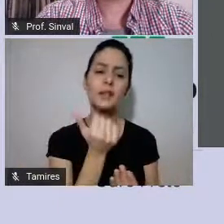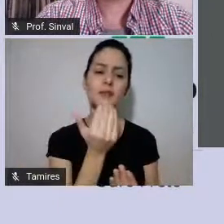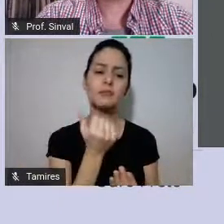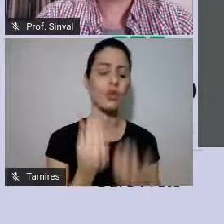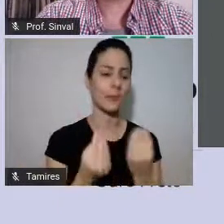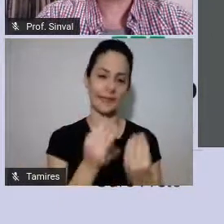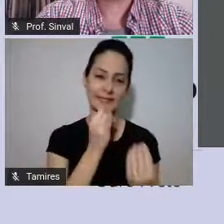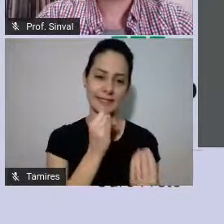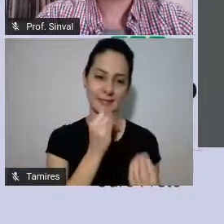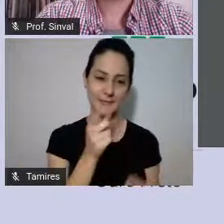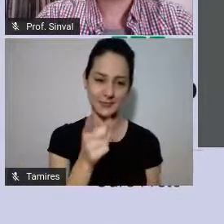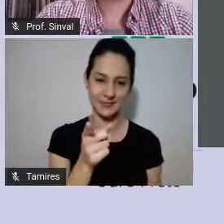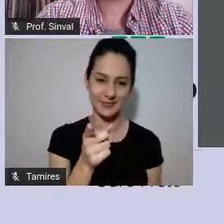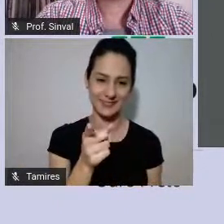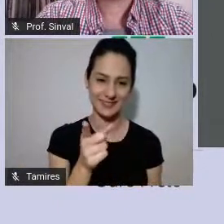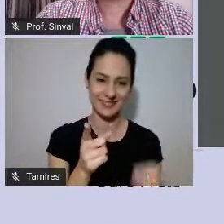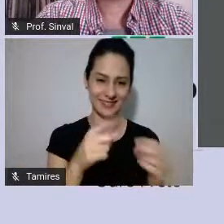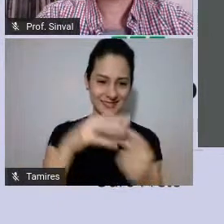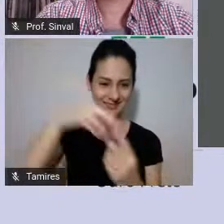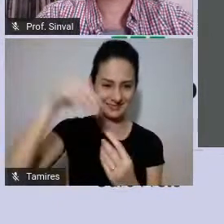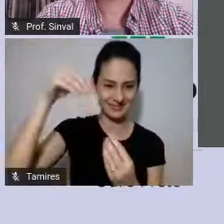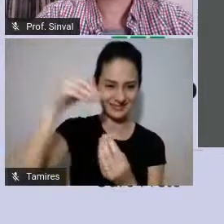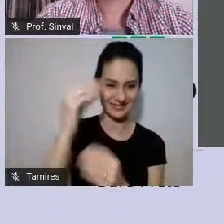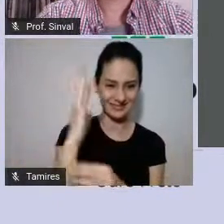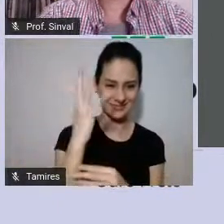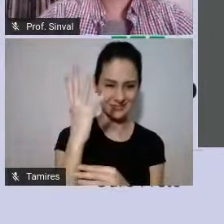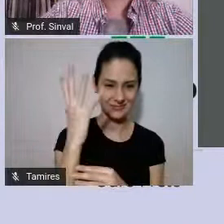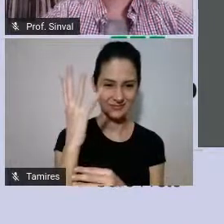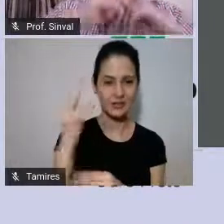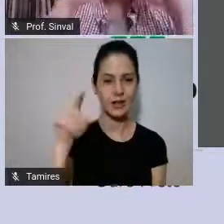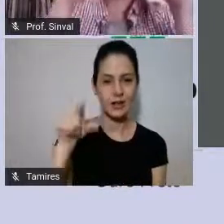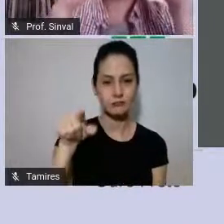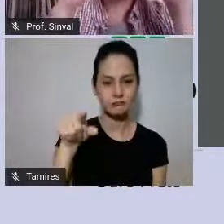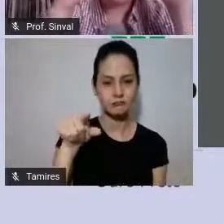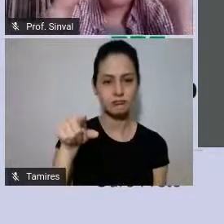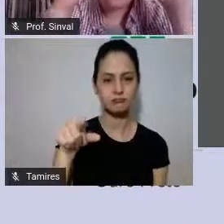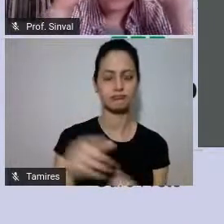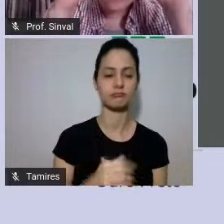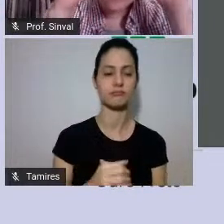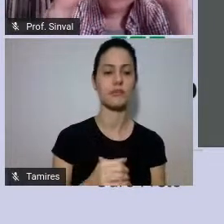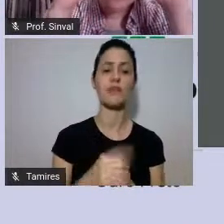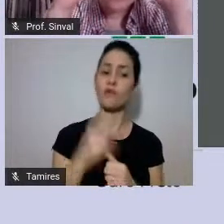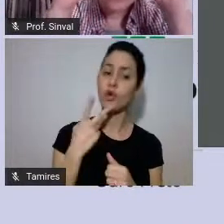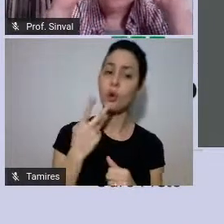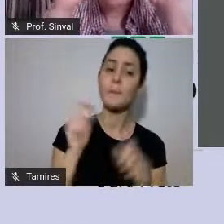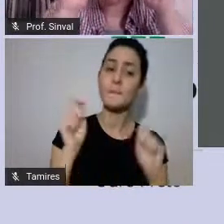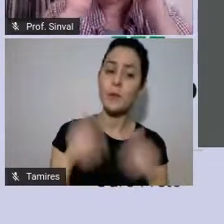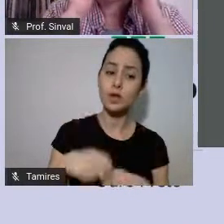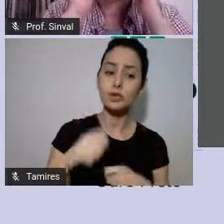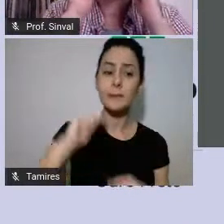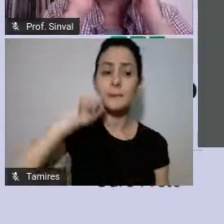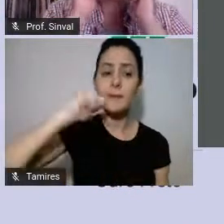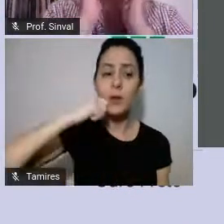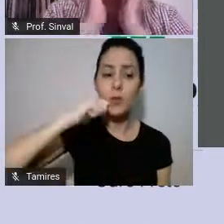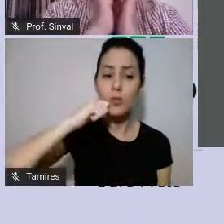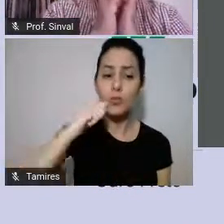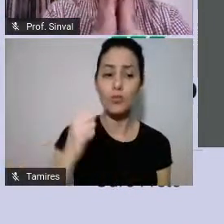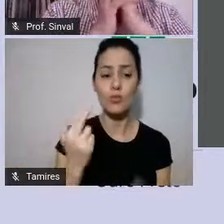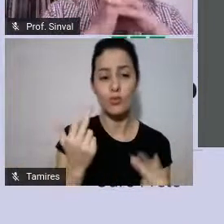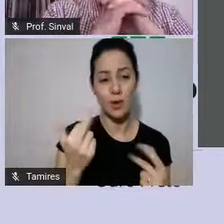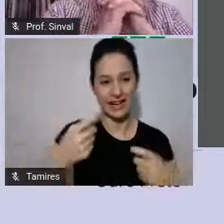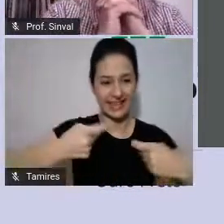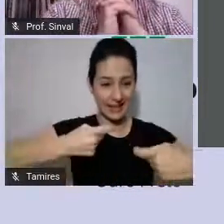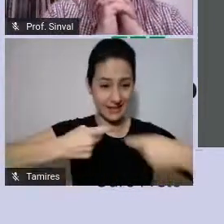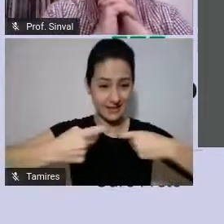por exemplo, essa erva, que é o perrexil do mar, ele diz que ela servia de pão. No momento, ele chegou no momento da